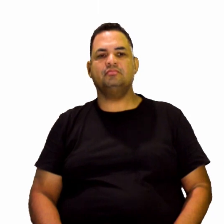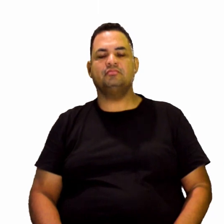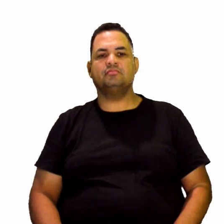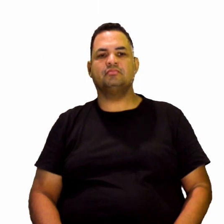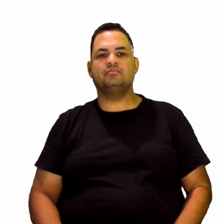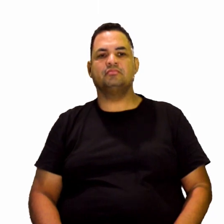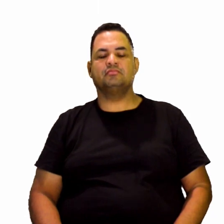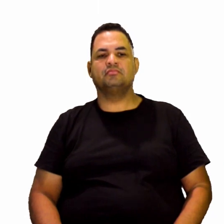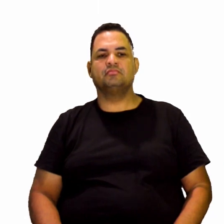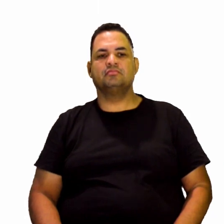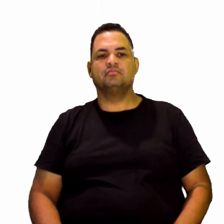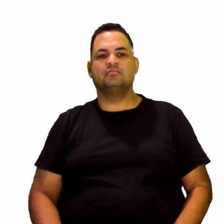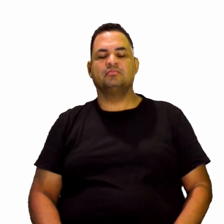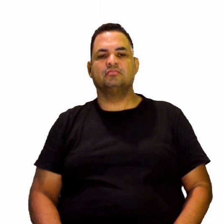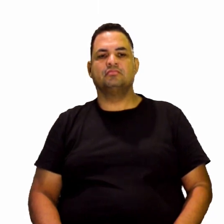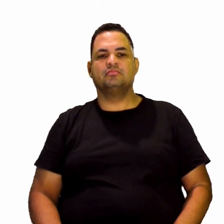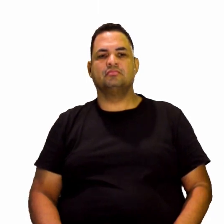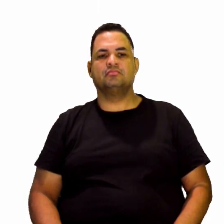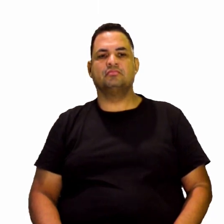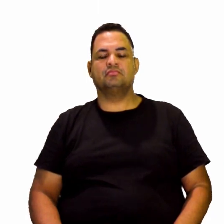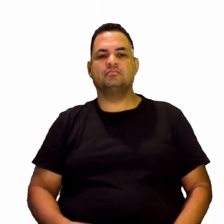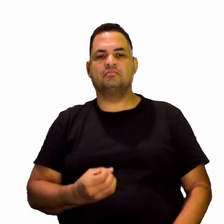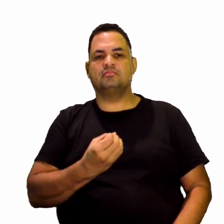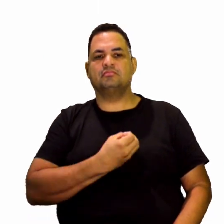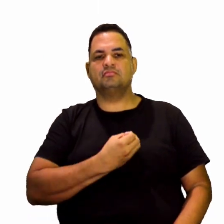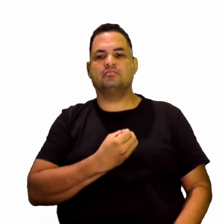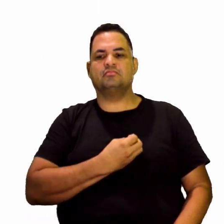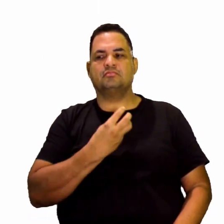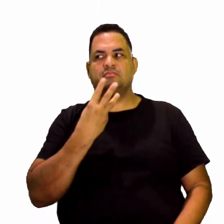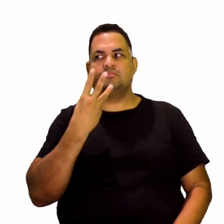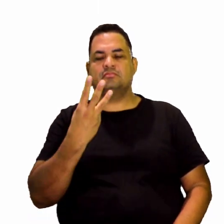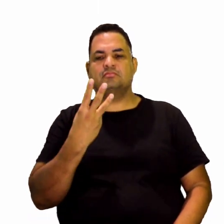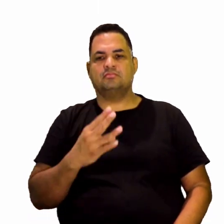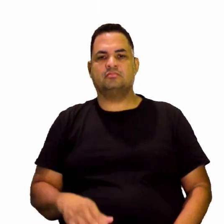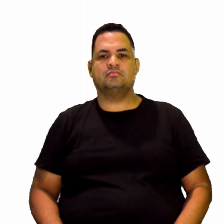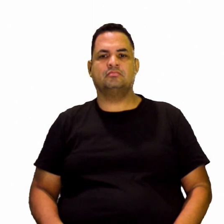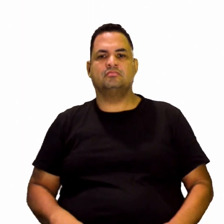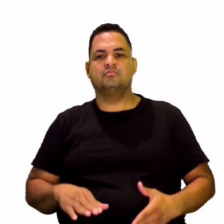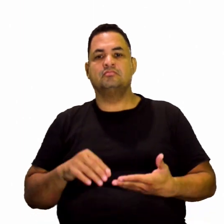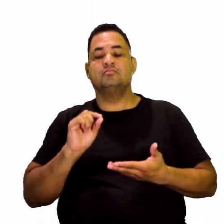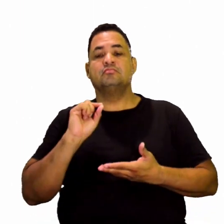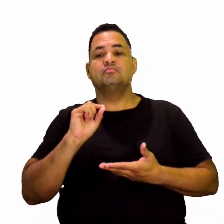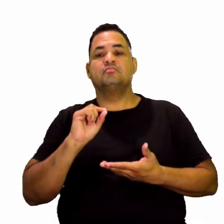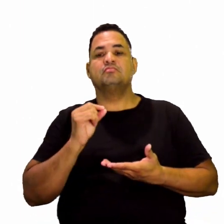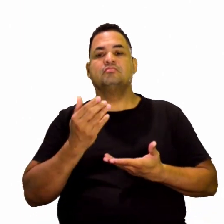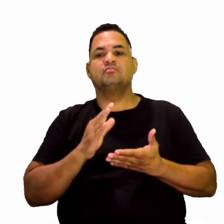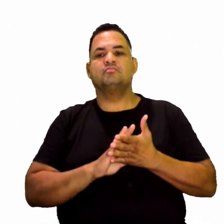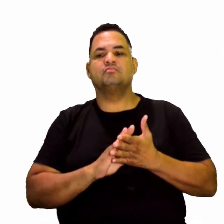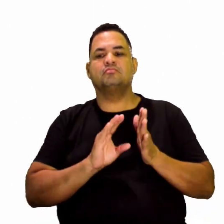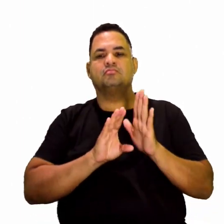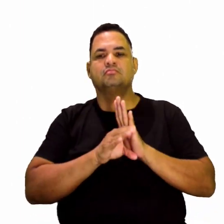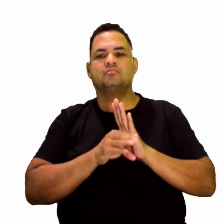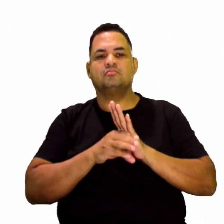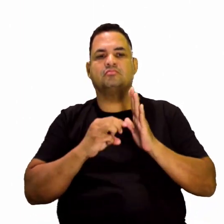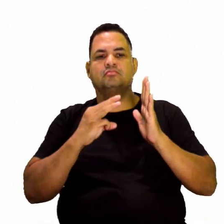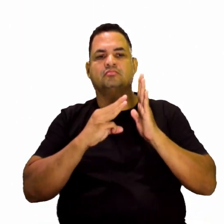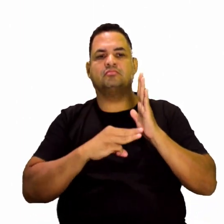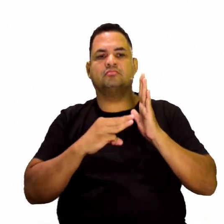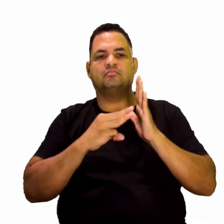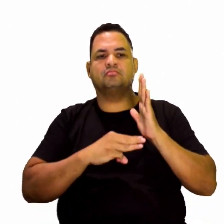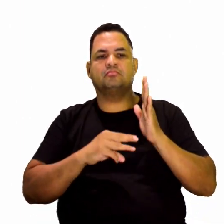Seguindo, né, então, prof? Questão 2 foi a letra E. Agora a questão 3. Em que consiste o método